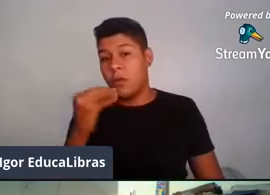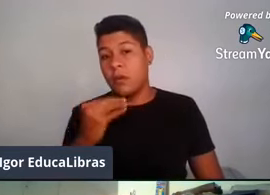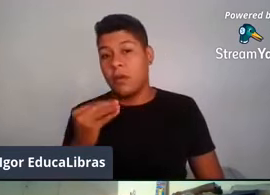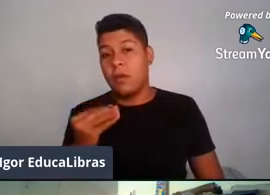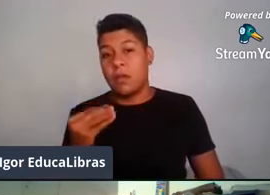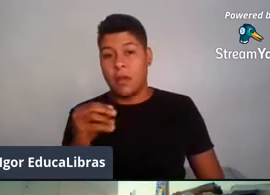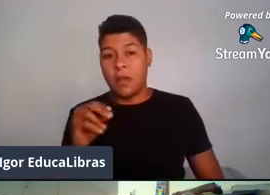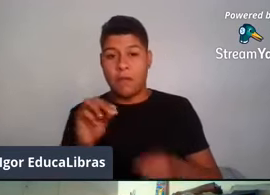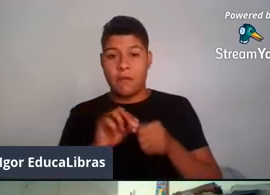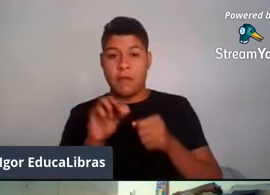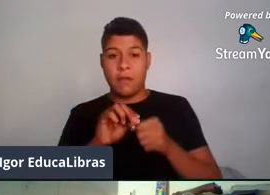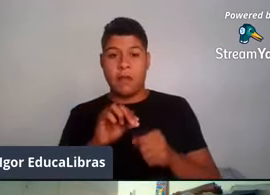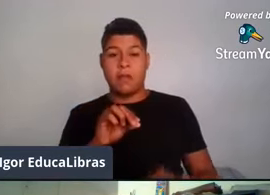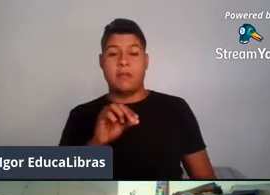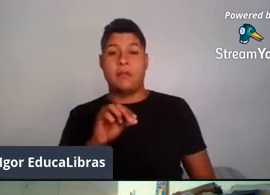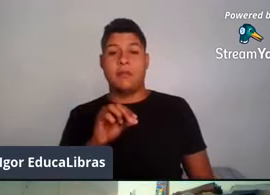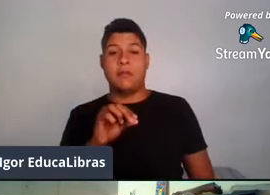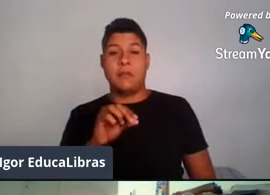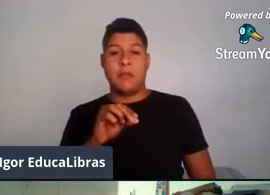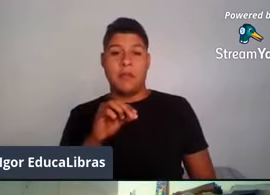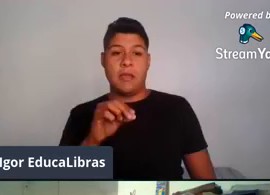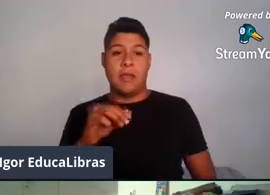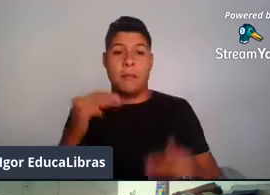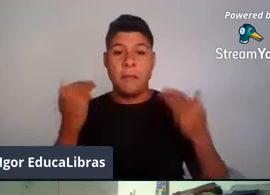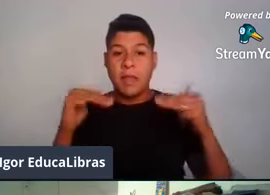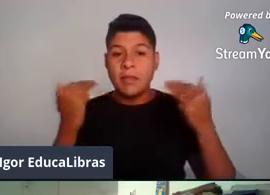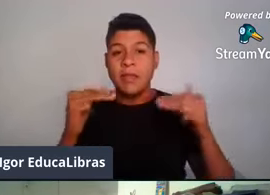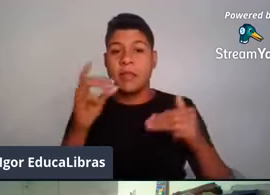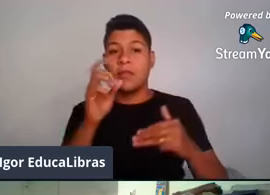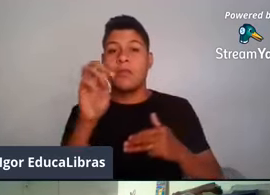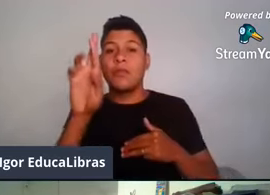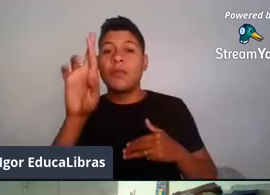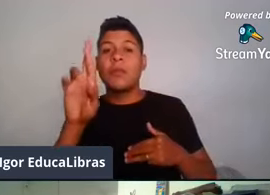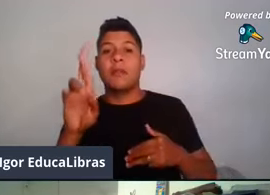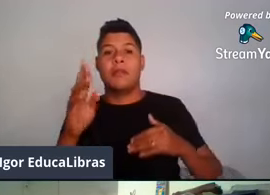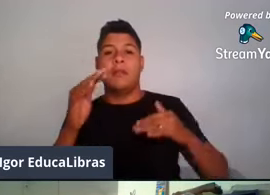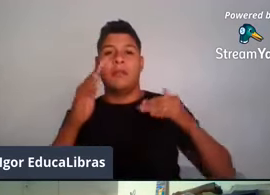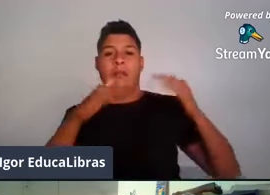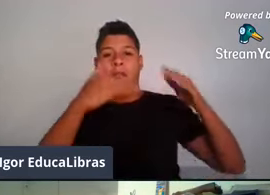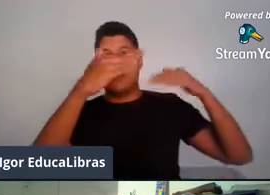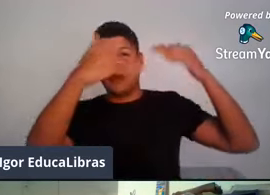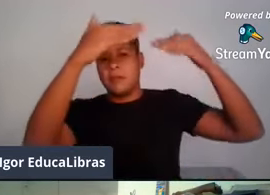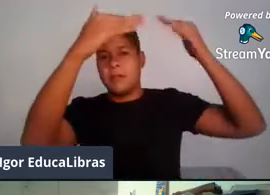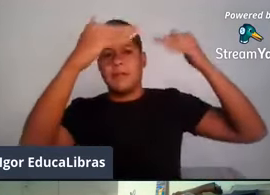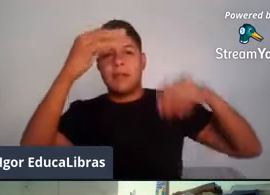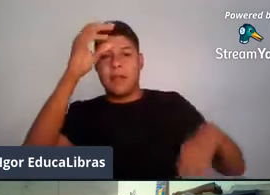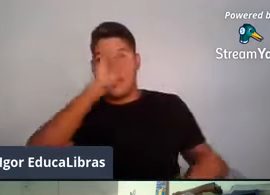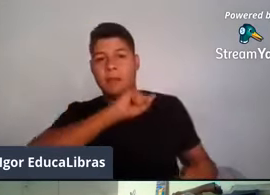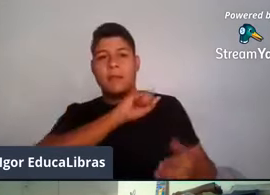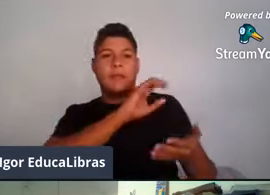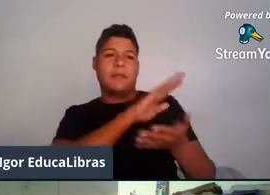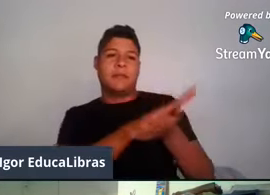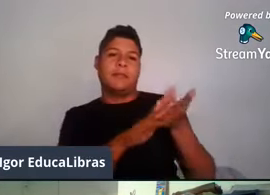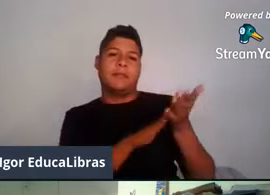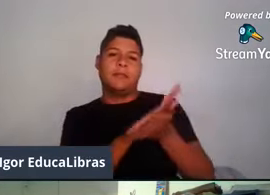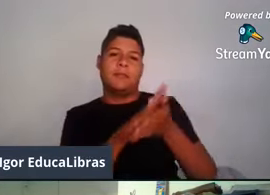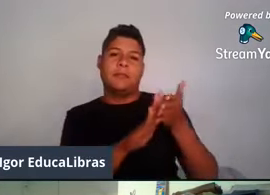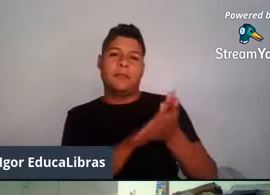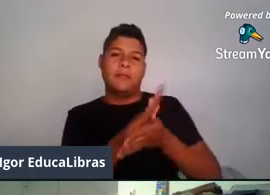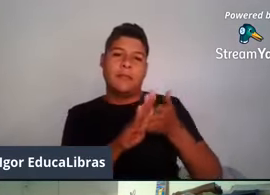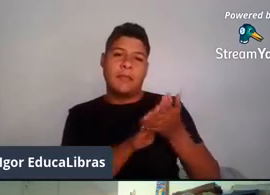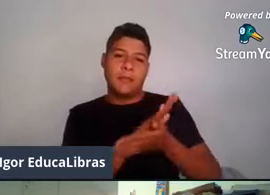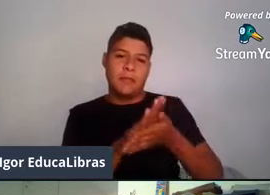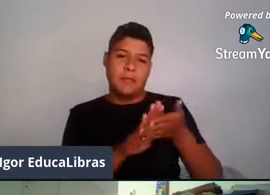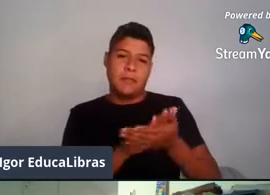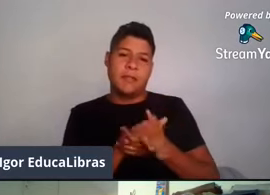mestrado e doutorado na PUC, para aprimorar o que você não aprendeu no Largo São